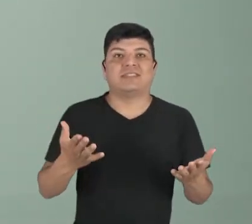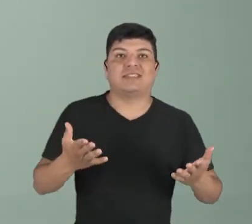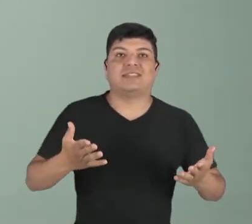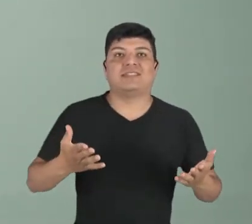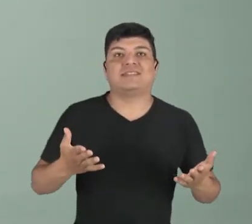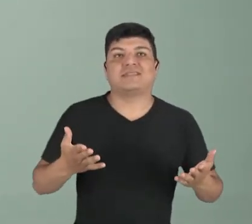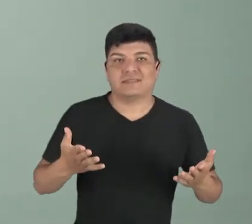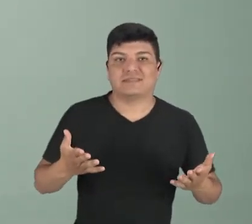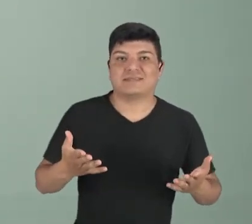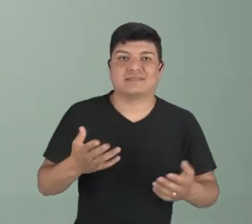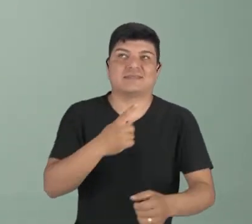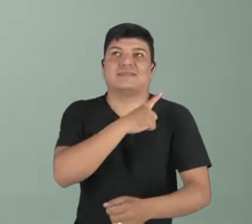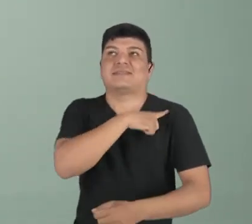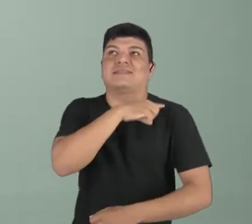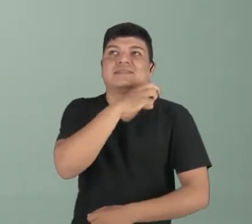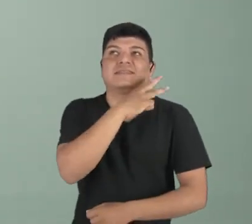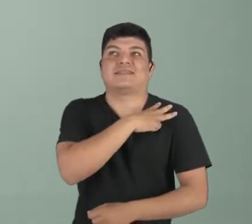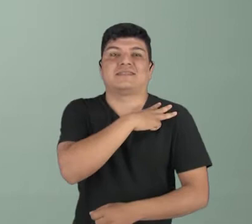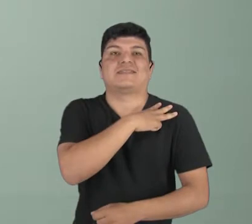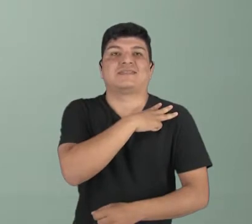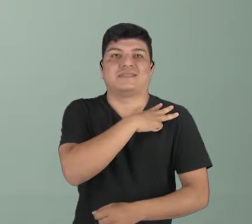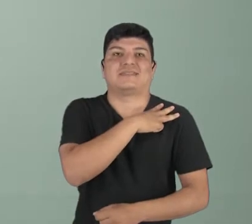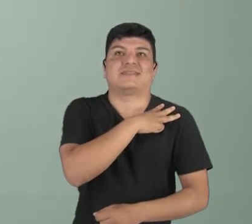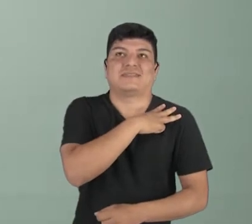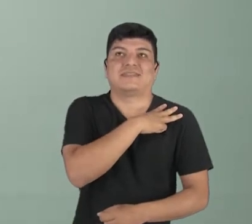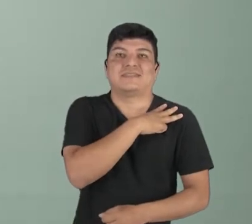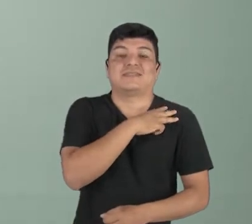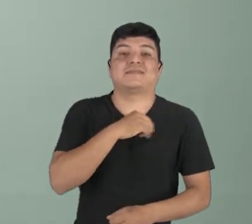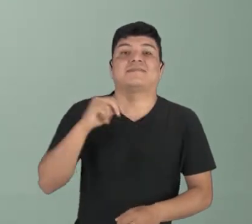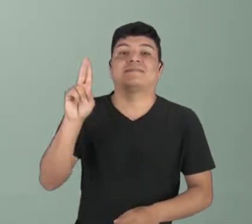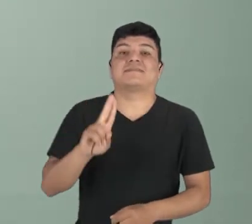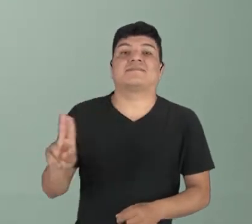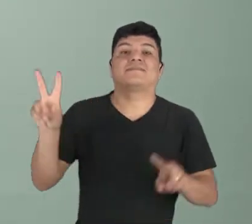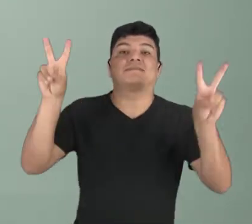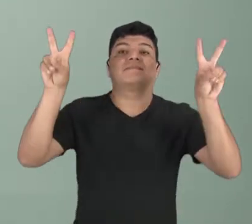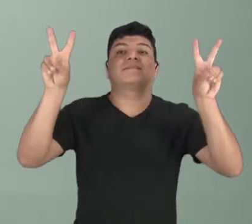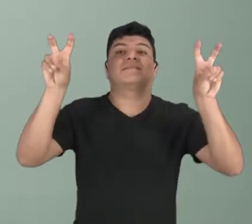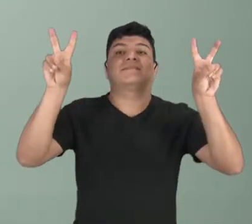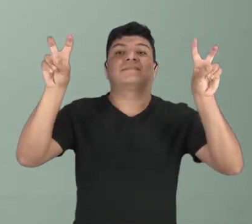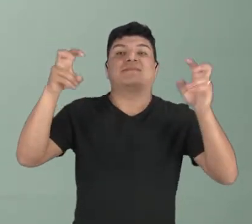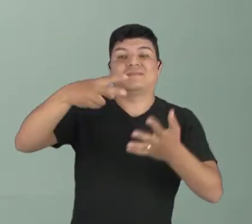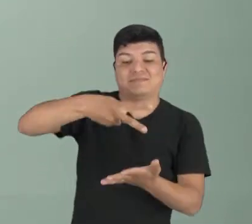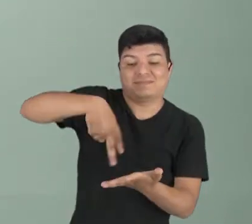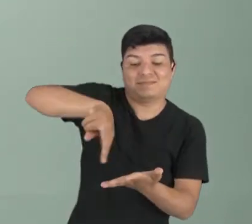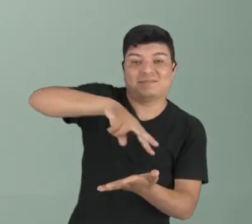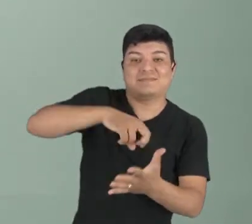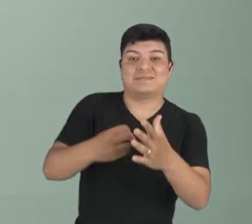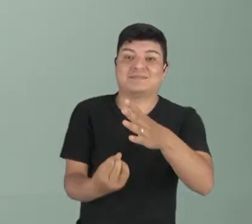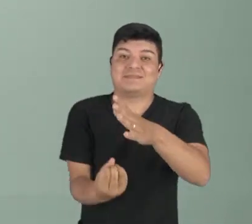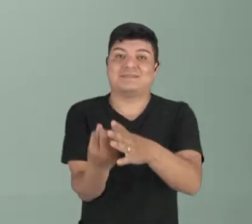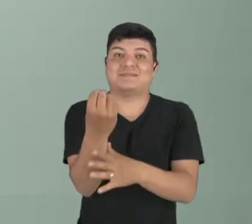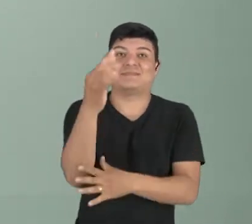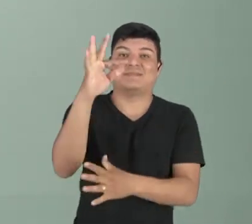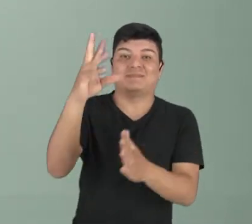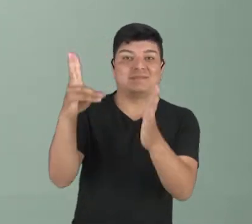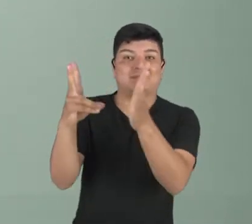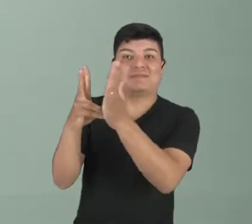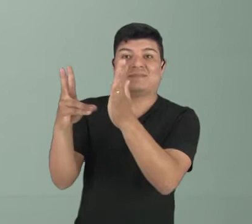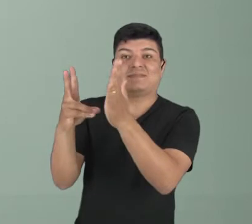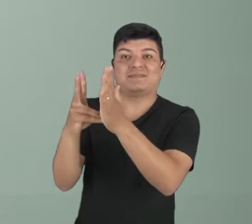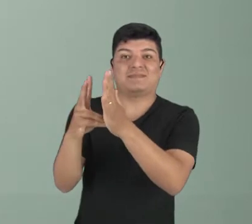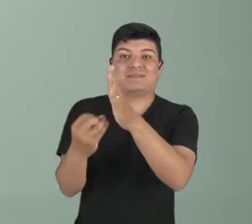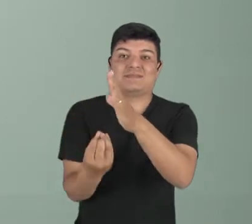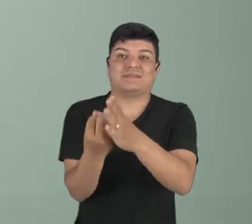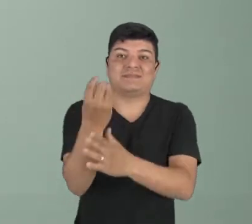aos alunos da primeira série do ensino médio. Iremos trabalhar com o tema danças de matrizes indígenas e também